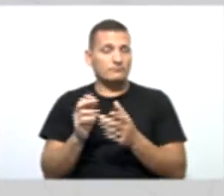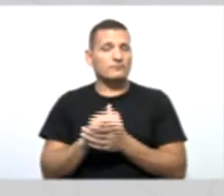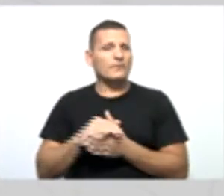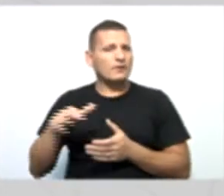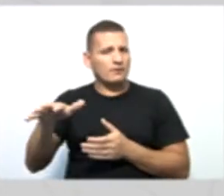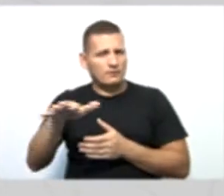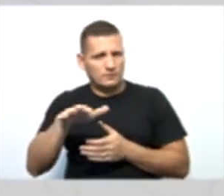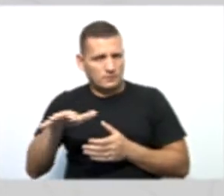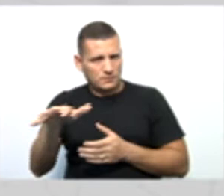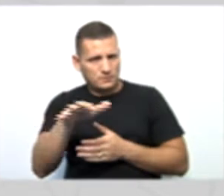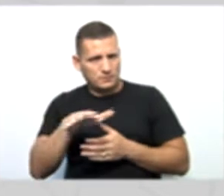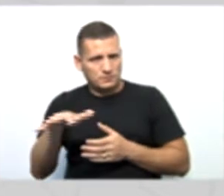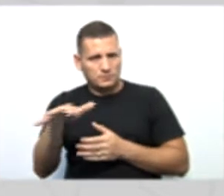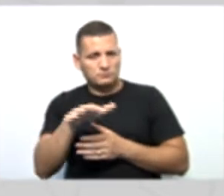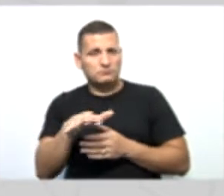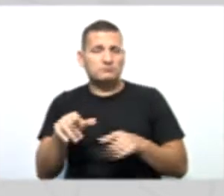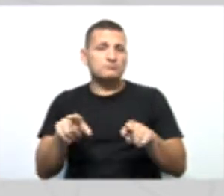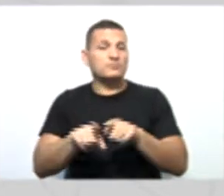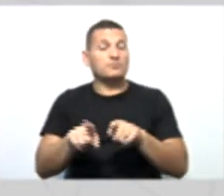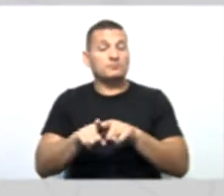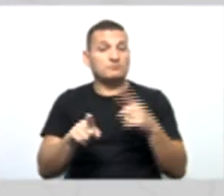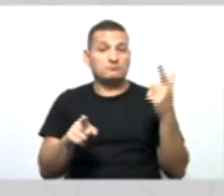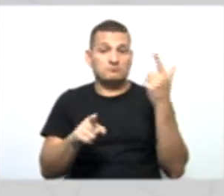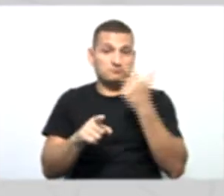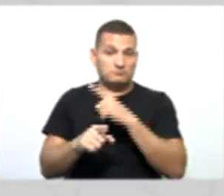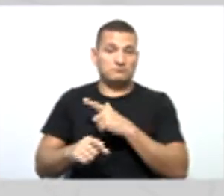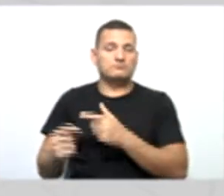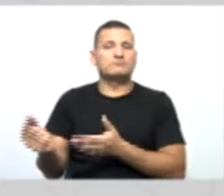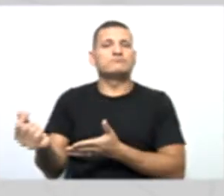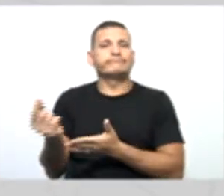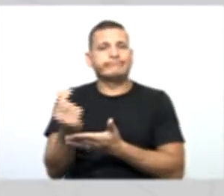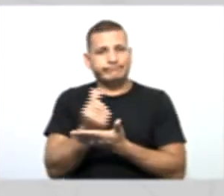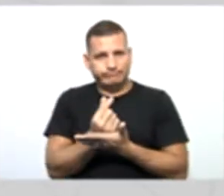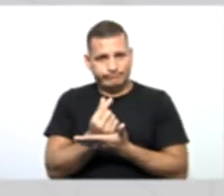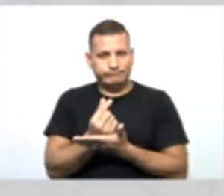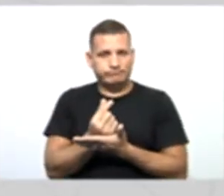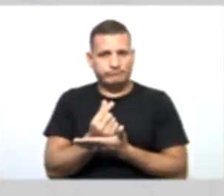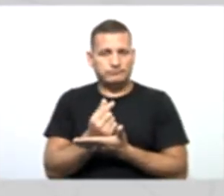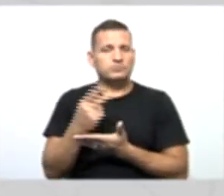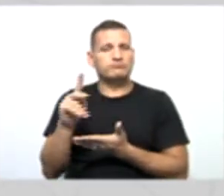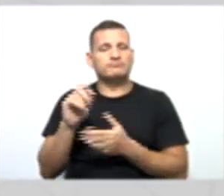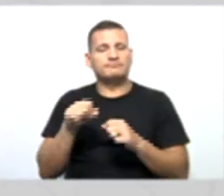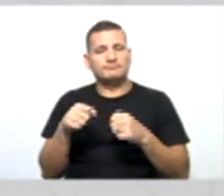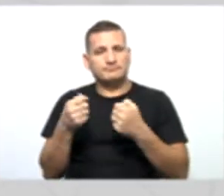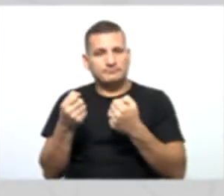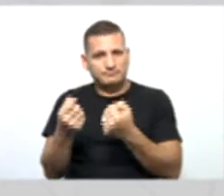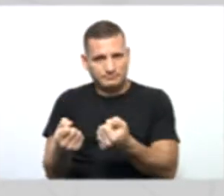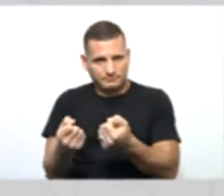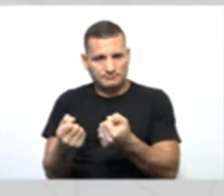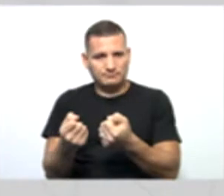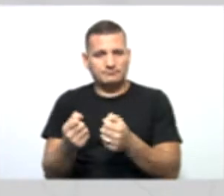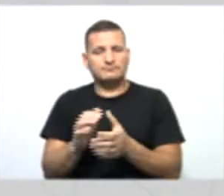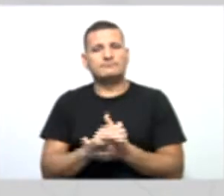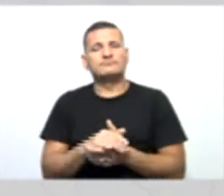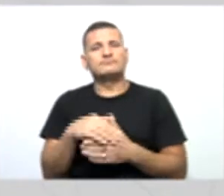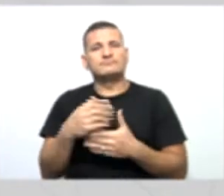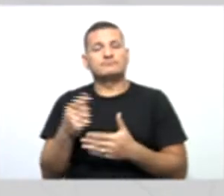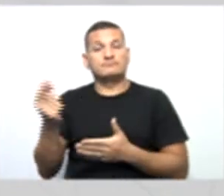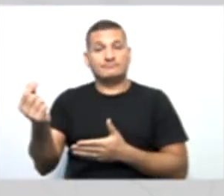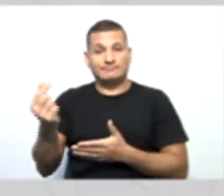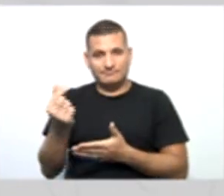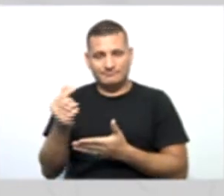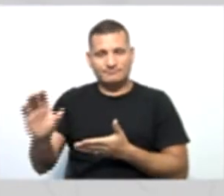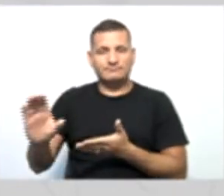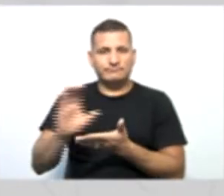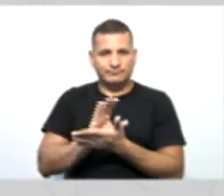e alcançar recompensa financeira pelo seu esforço. Então, essa recompensa